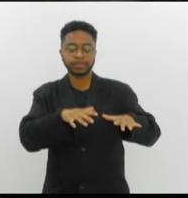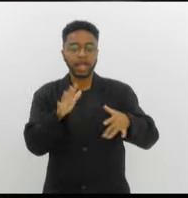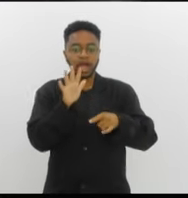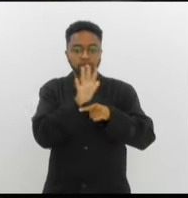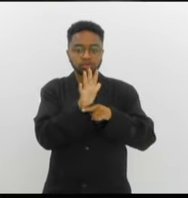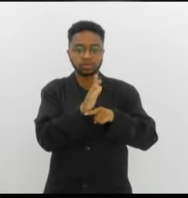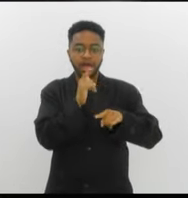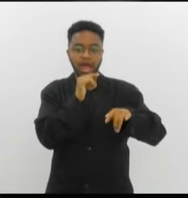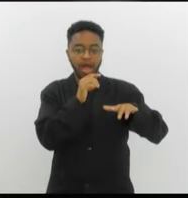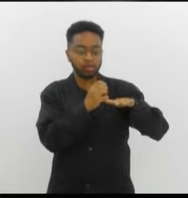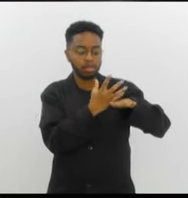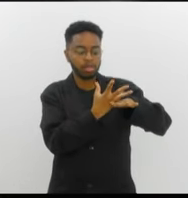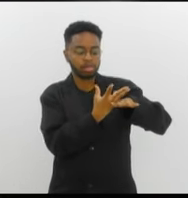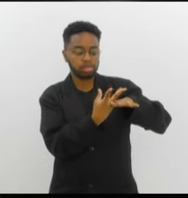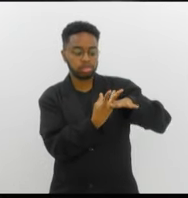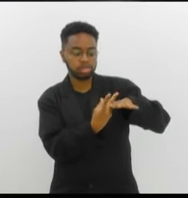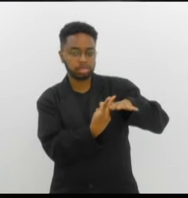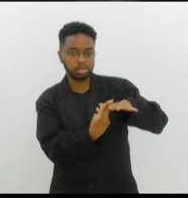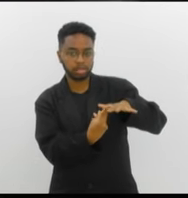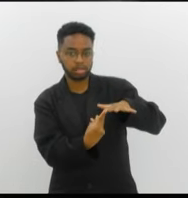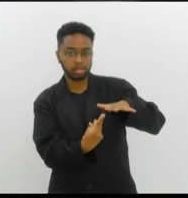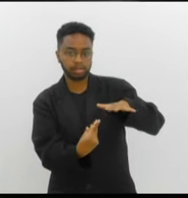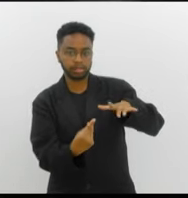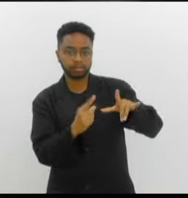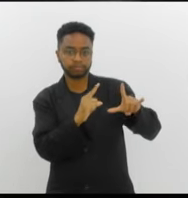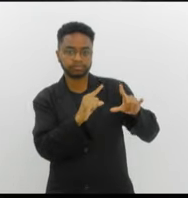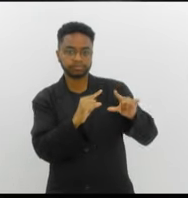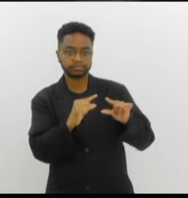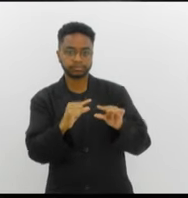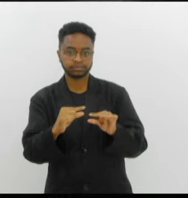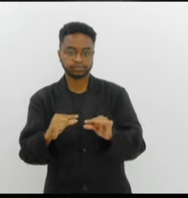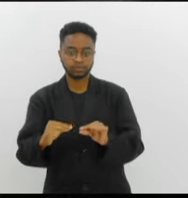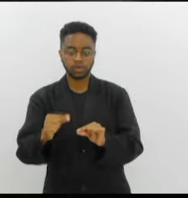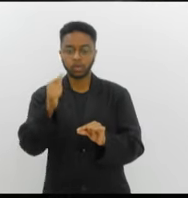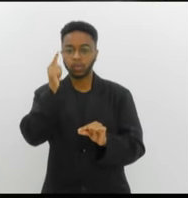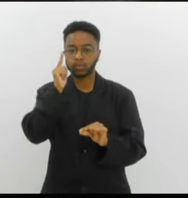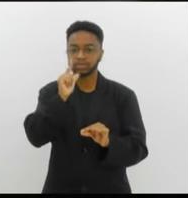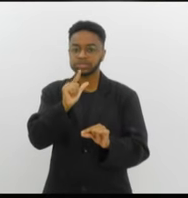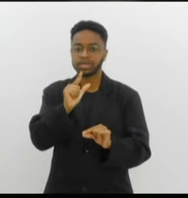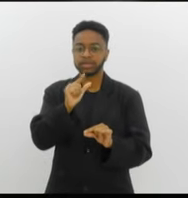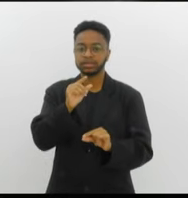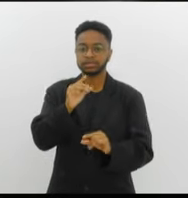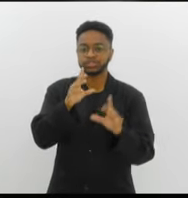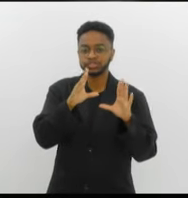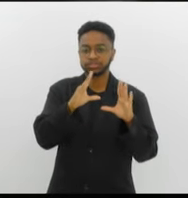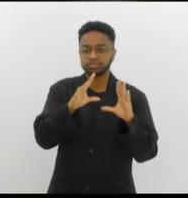infiltre, ela vai perdendo velocidade e chega com a velocidade menor e em